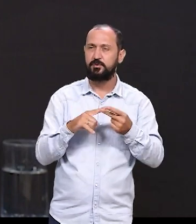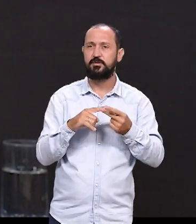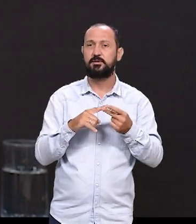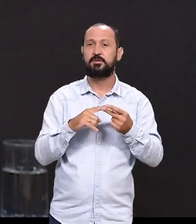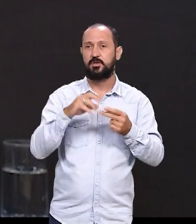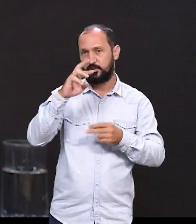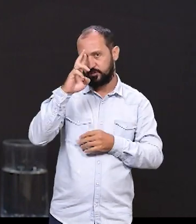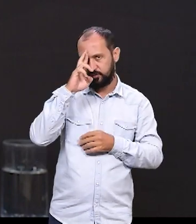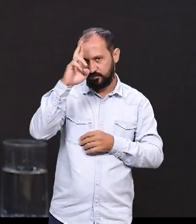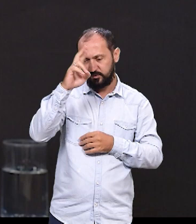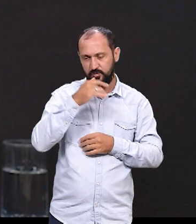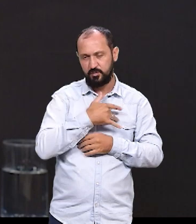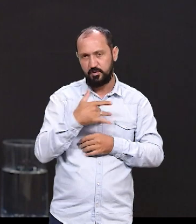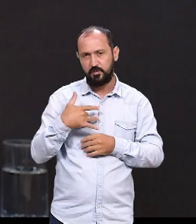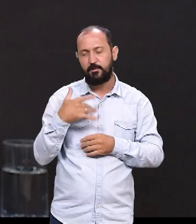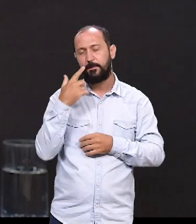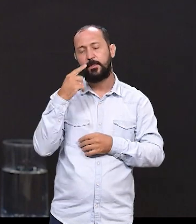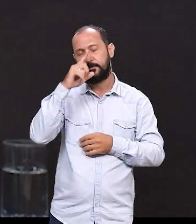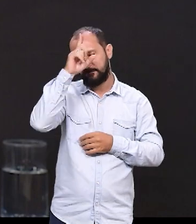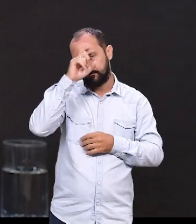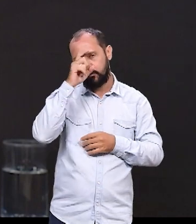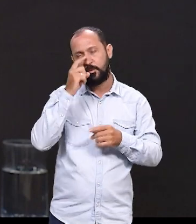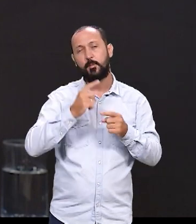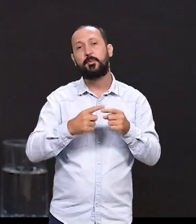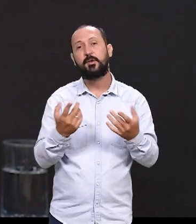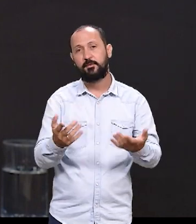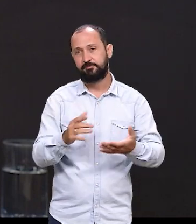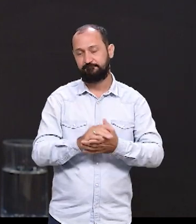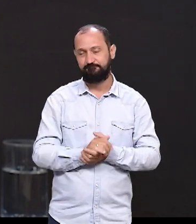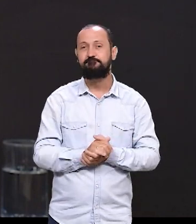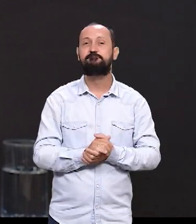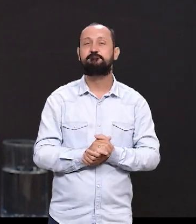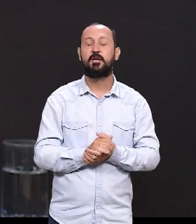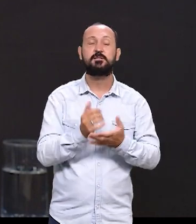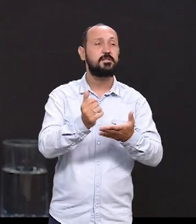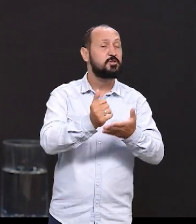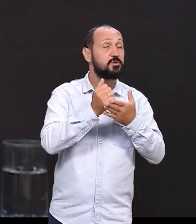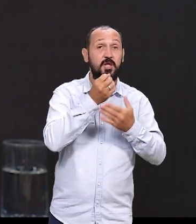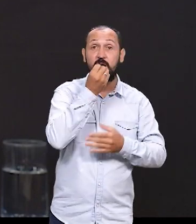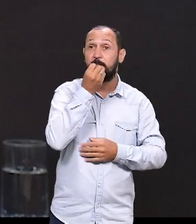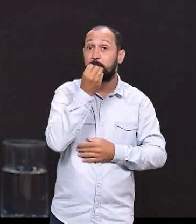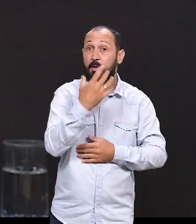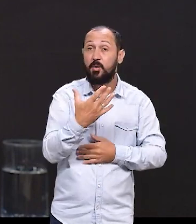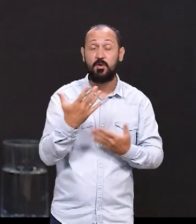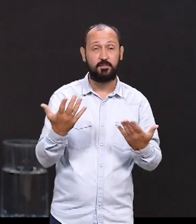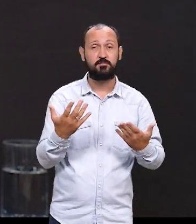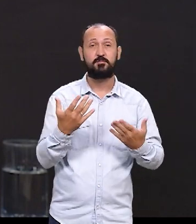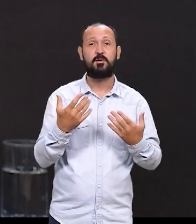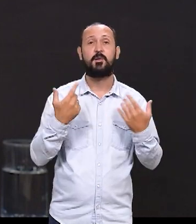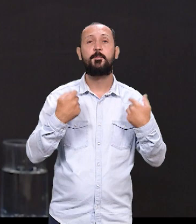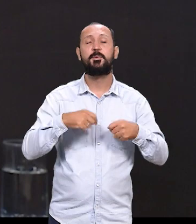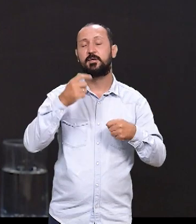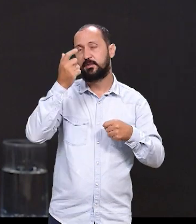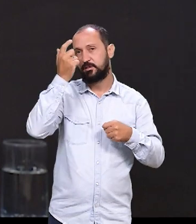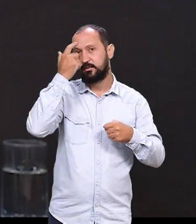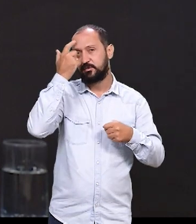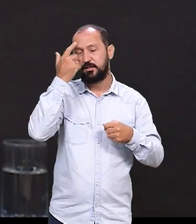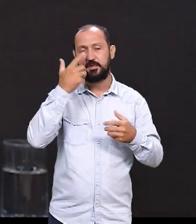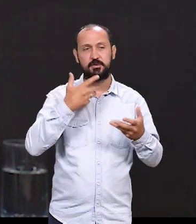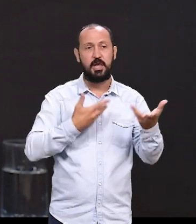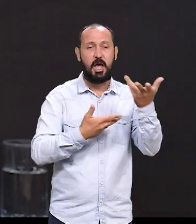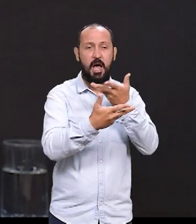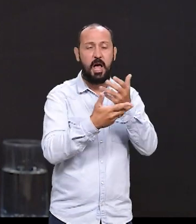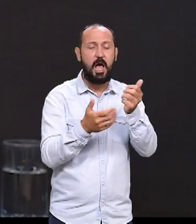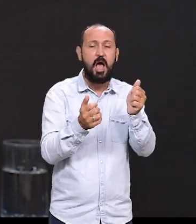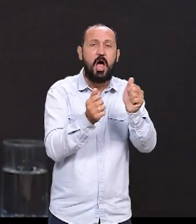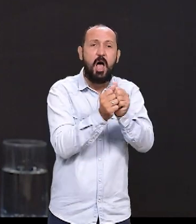os secretários de saúde que T os dirigentes de saúde nos hospitais por quê Eh toda ajuda é muito bem vinda a gente